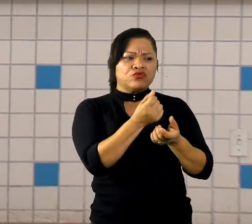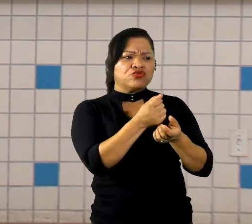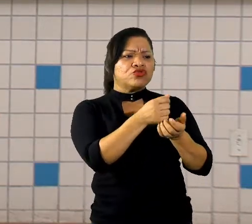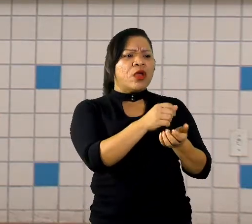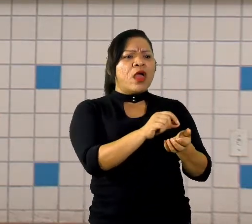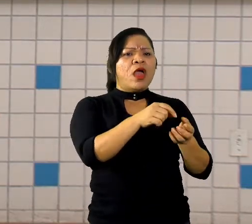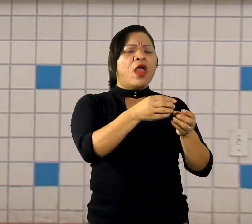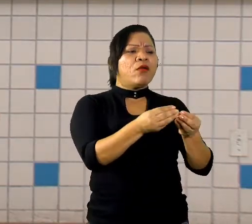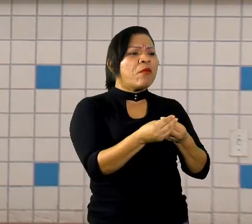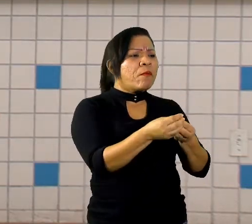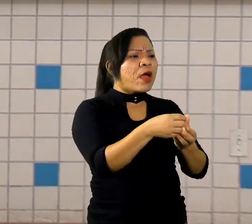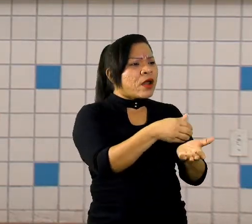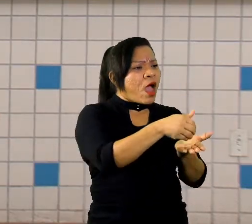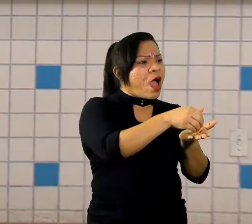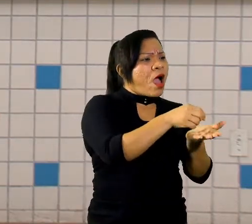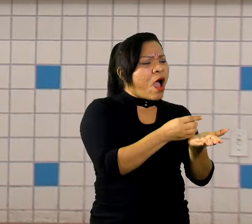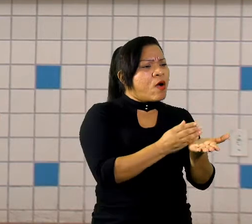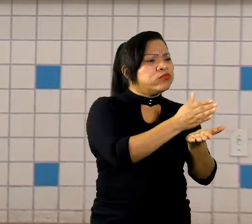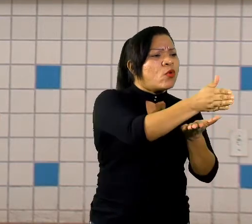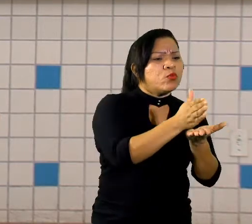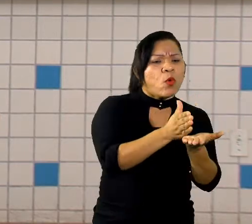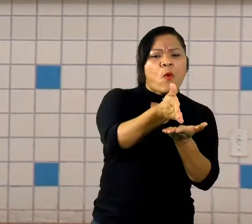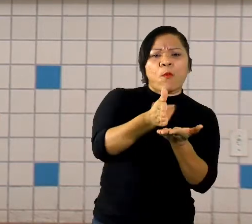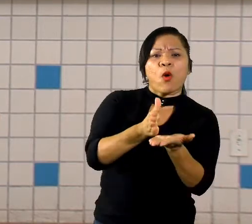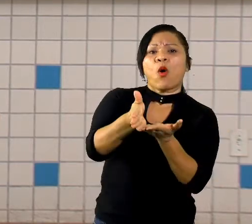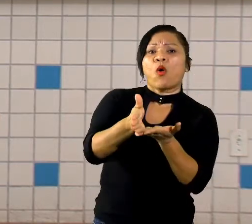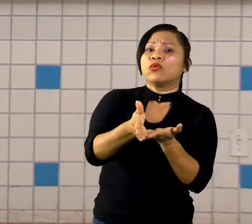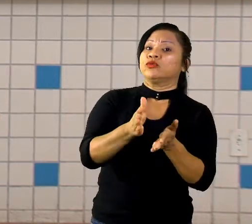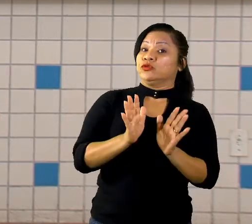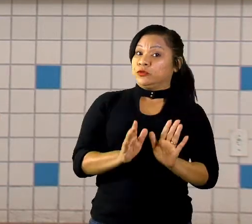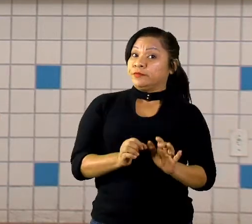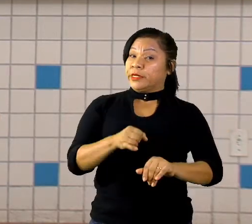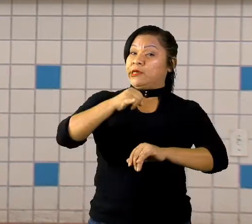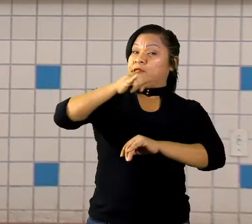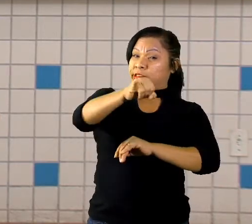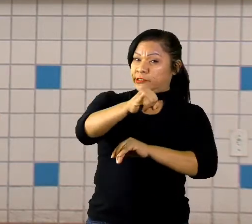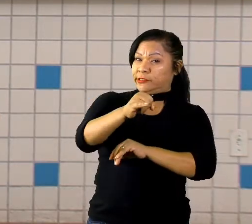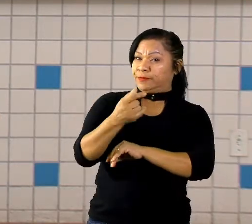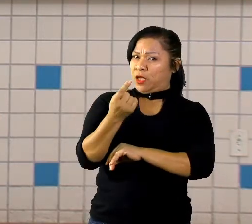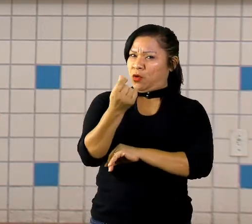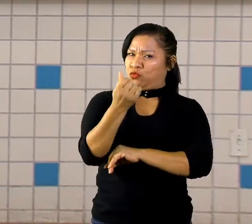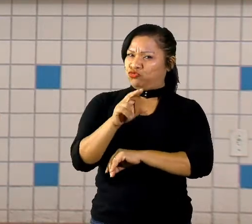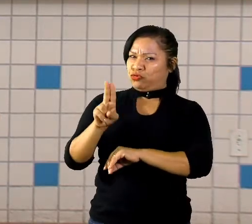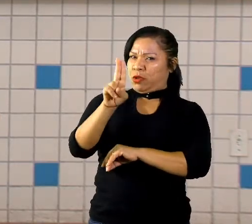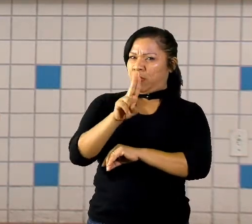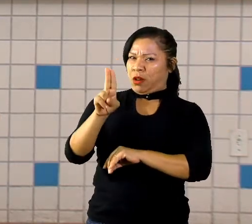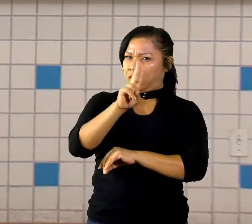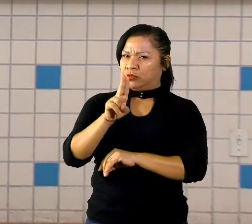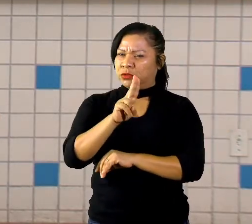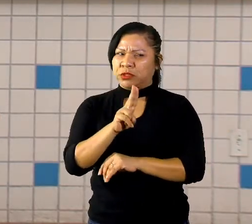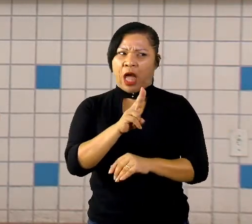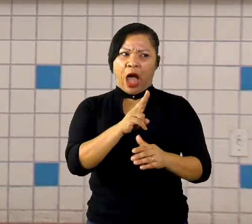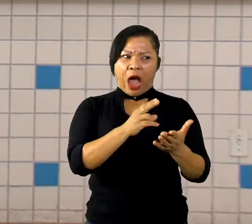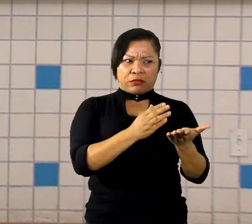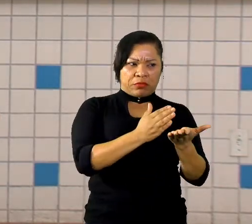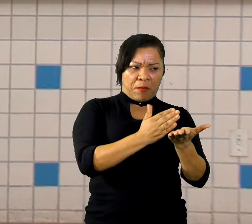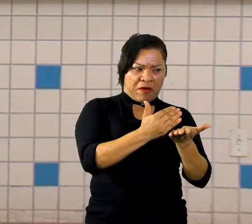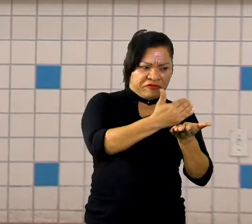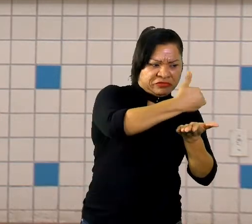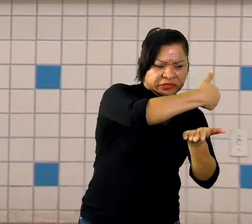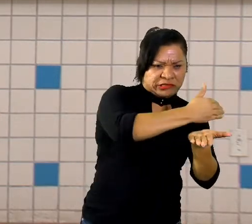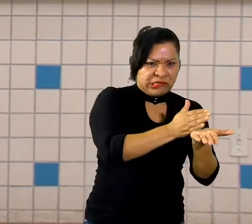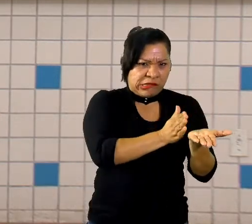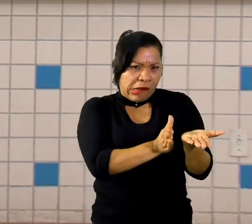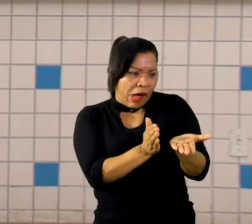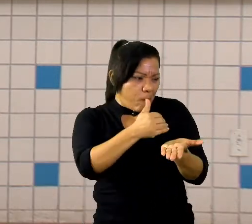destinado. Se, em algum momento, o dinheiro ele é utilizado para alguma função diferente, mesmo que seja em prol de uma